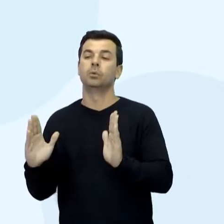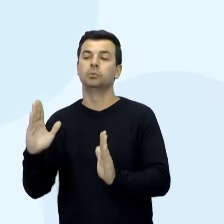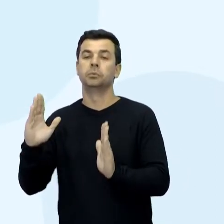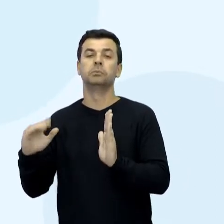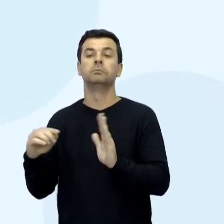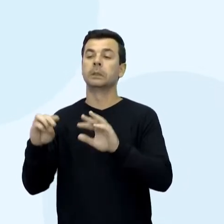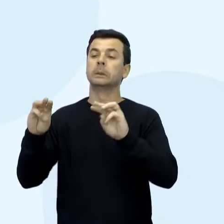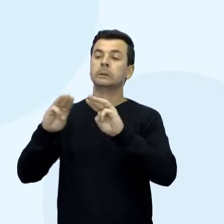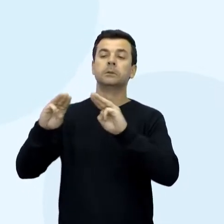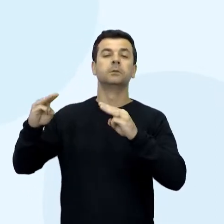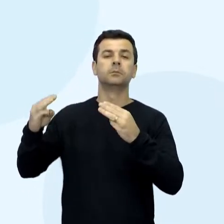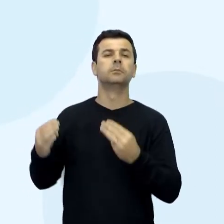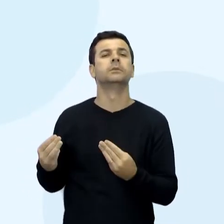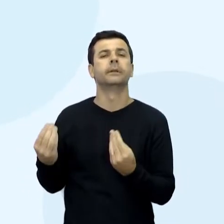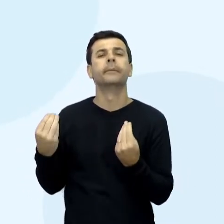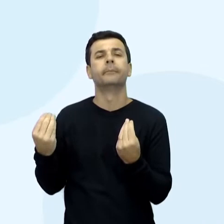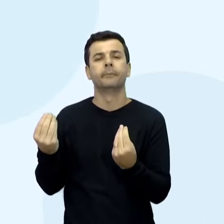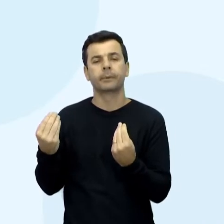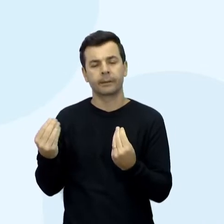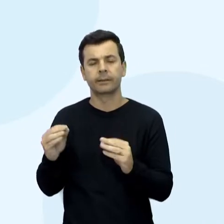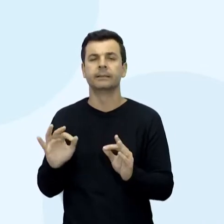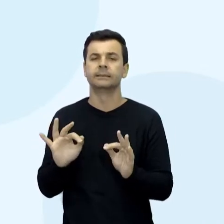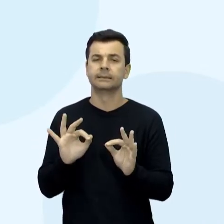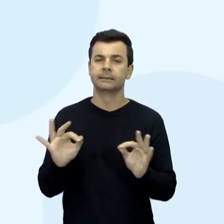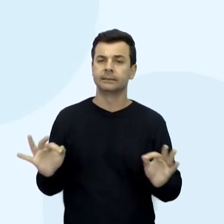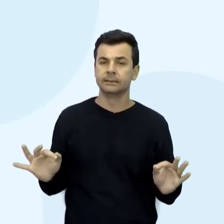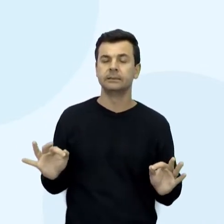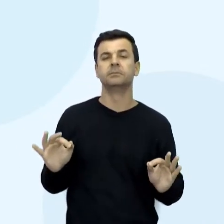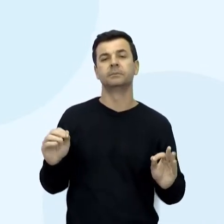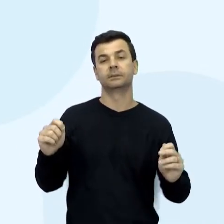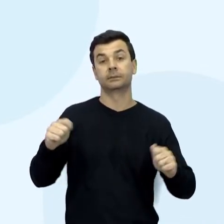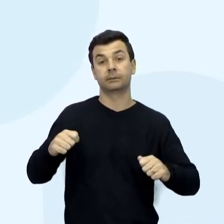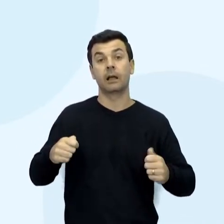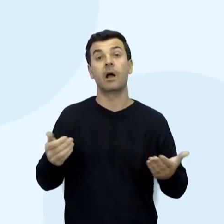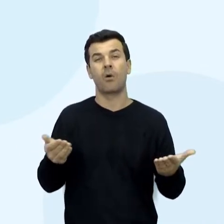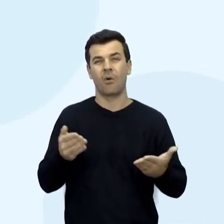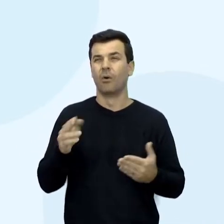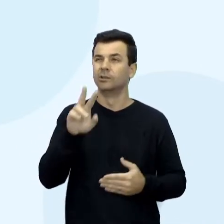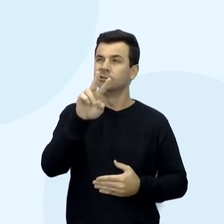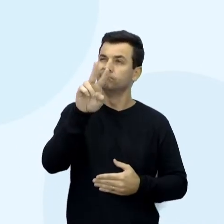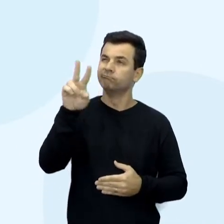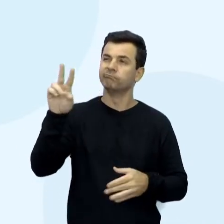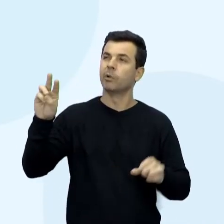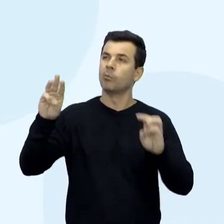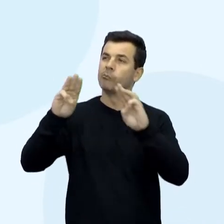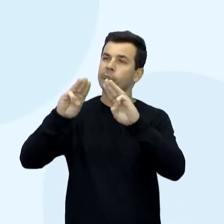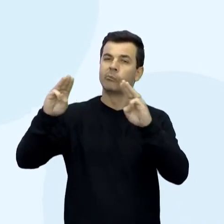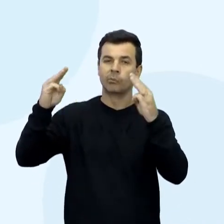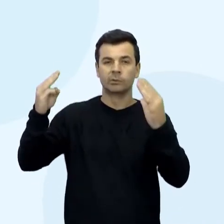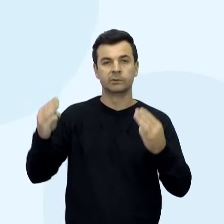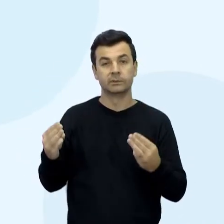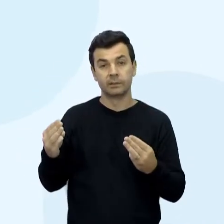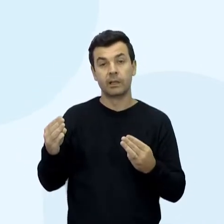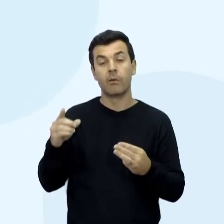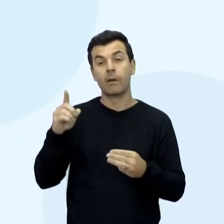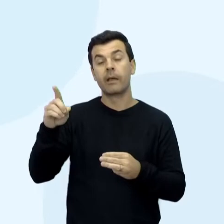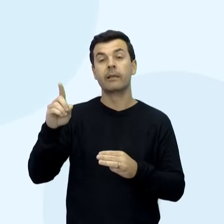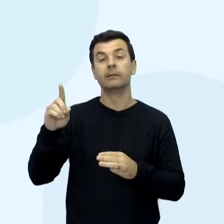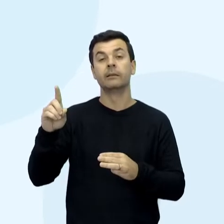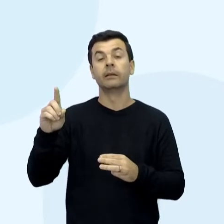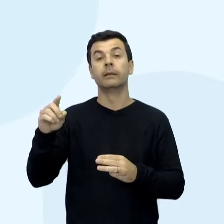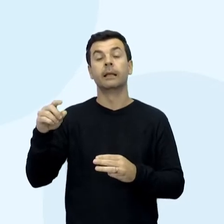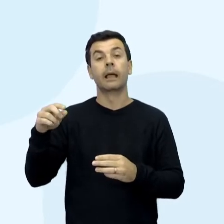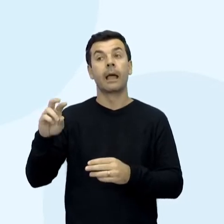deles? Bem simples, né? Os museus de hoje, eles têm um papel ressignificado, tá? Por